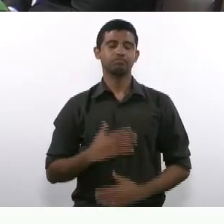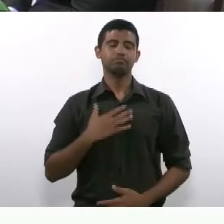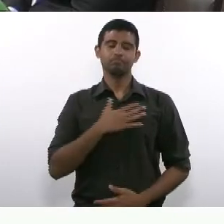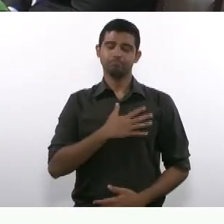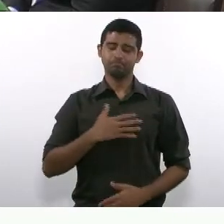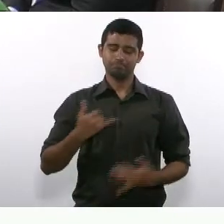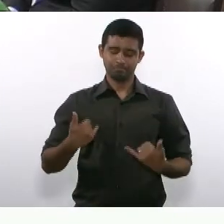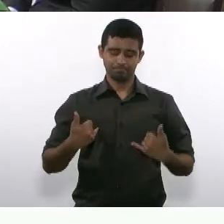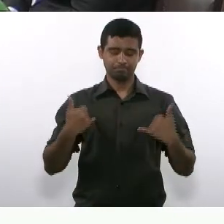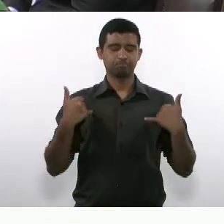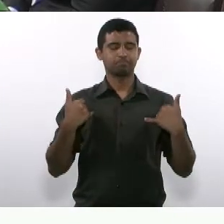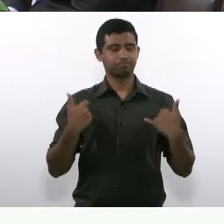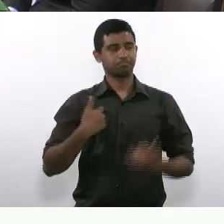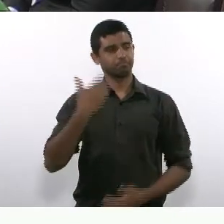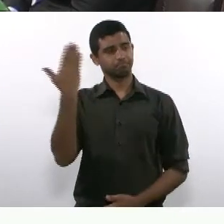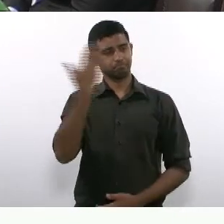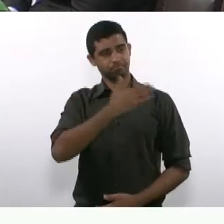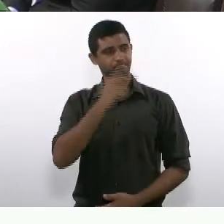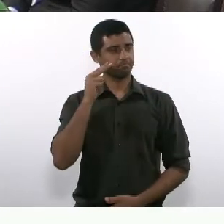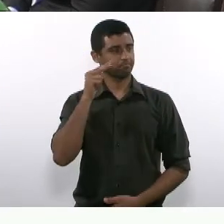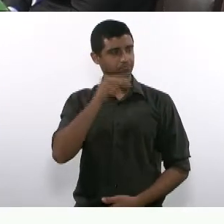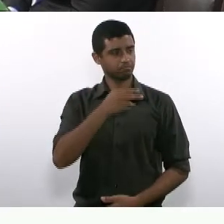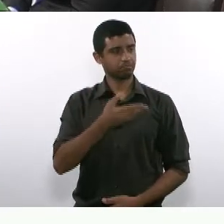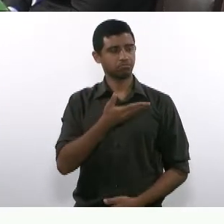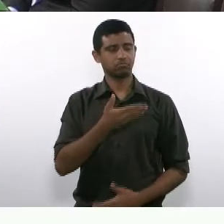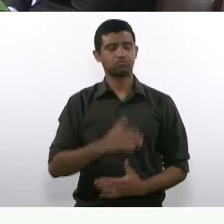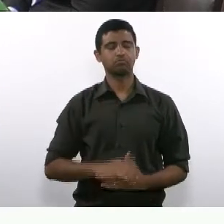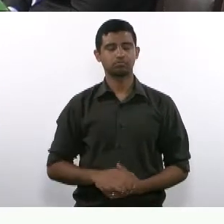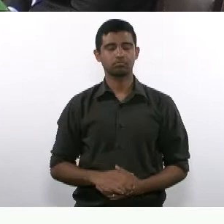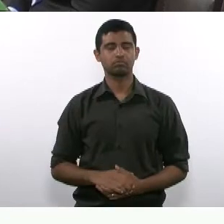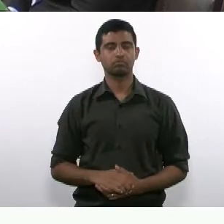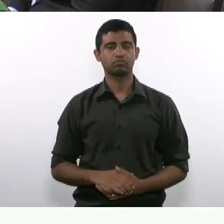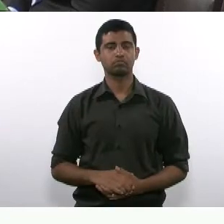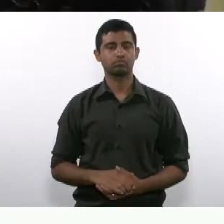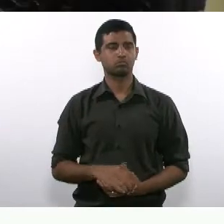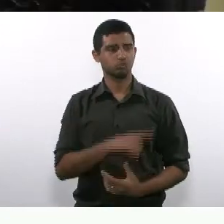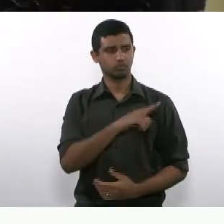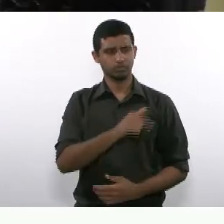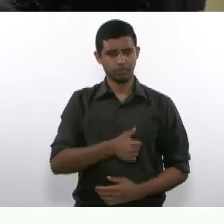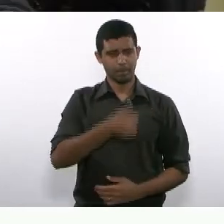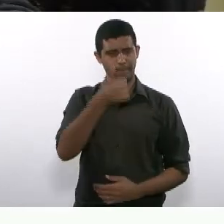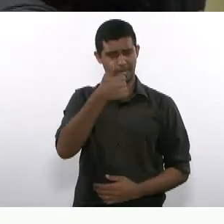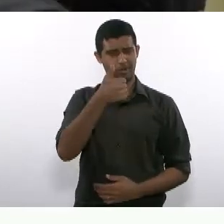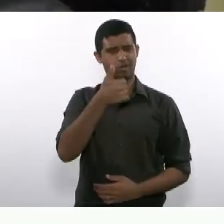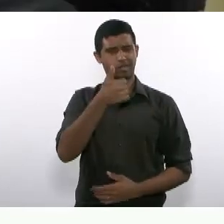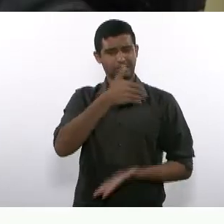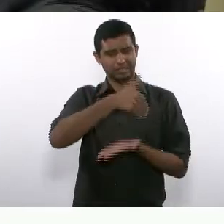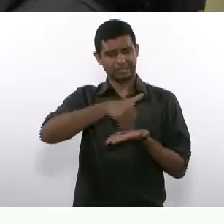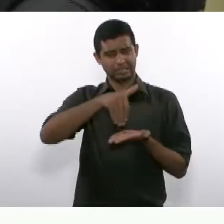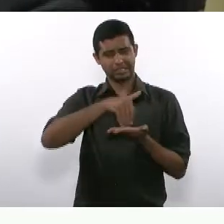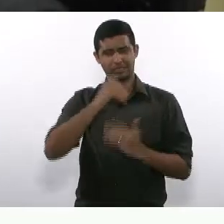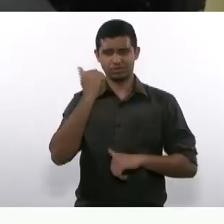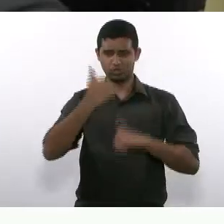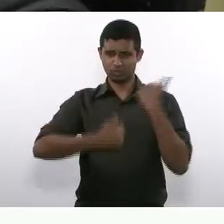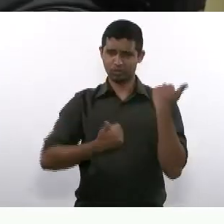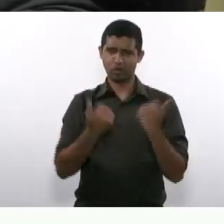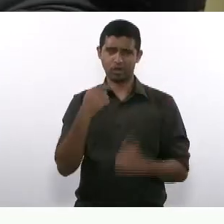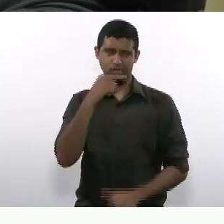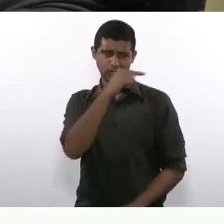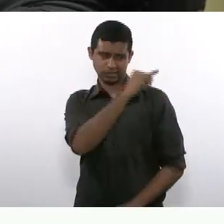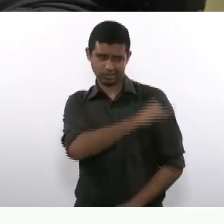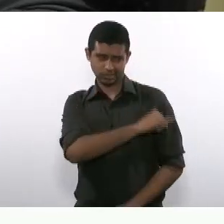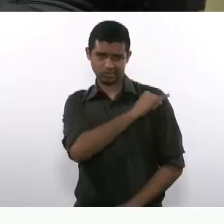sua testemunha. Vossa Excelência foi talvez o melhor secretário de esporte do Estado do Rio de Janeiro. Fui testemunha não